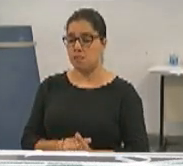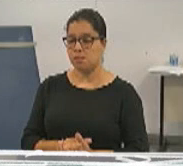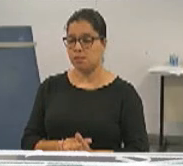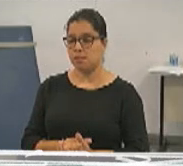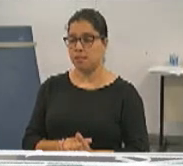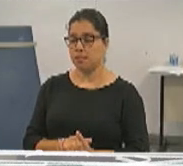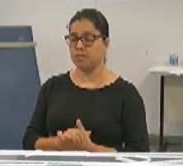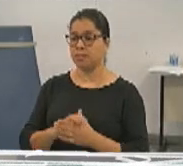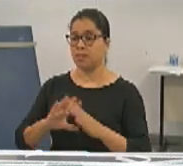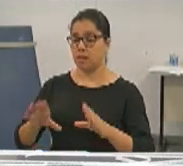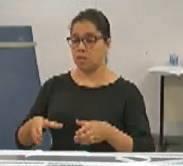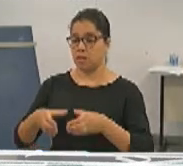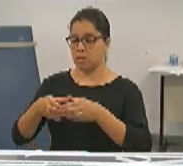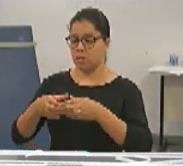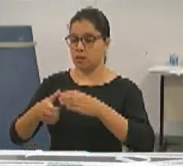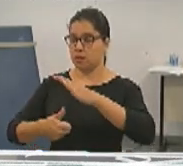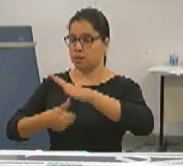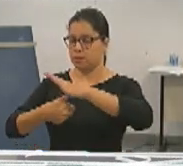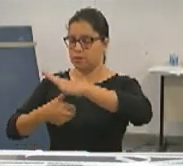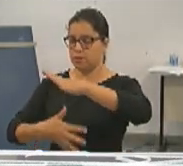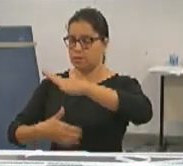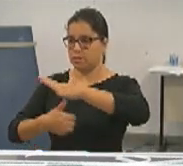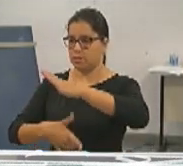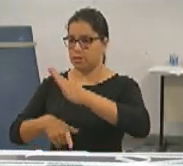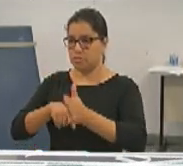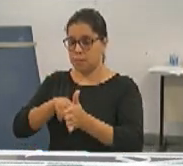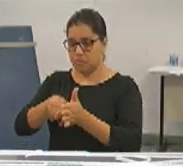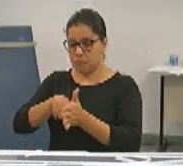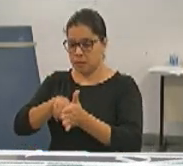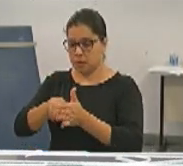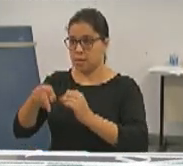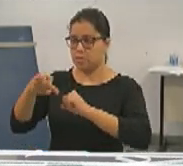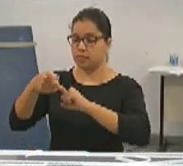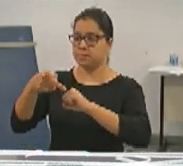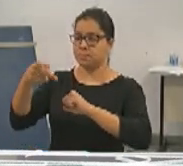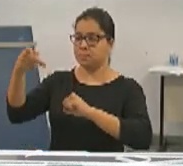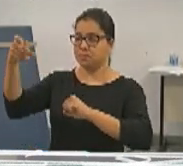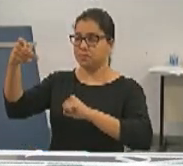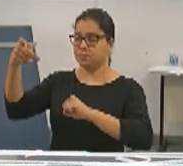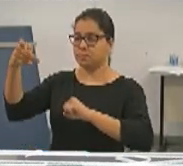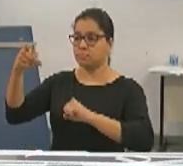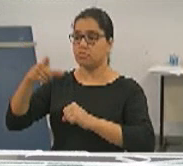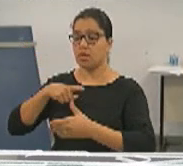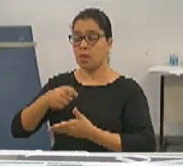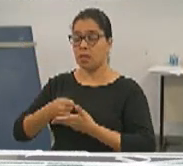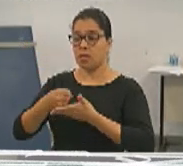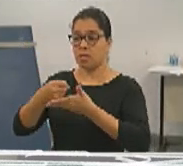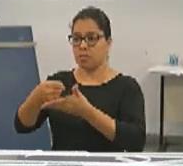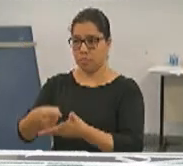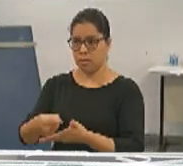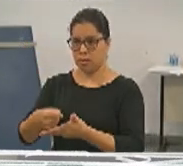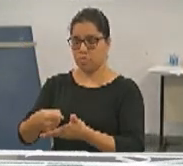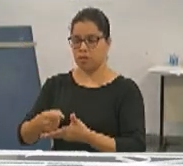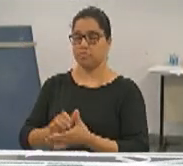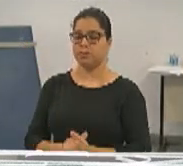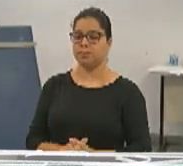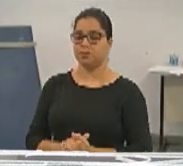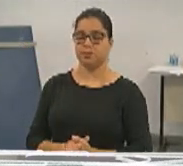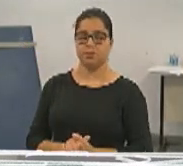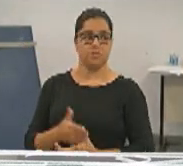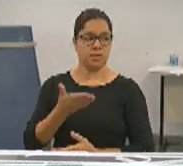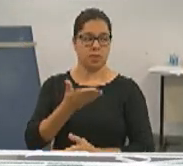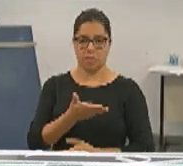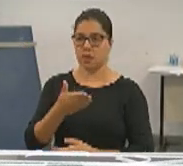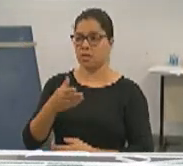da Pró-Reitoria de Pesquisa, né, e Ensino de Pós-Graduação apoiou. Meu vice, o professor Nelson, está aqui.